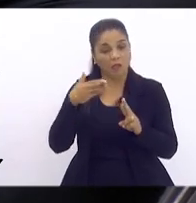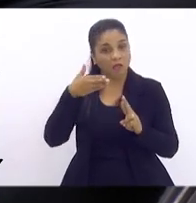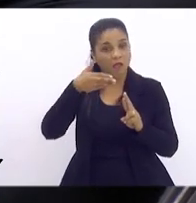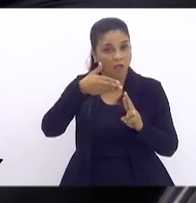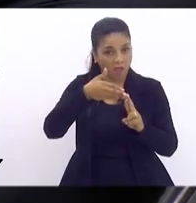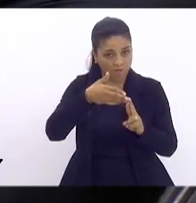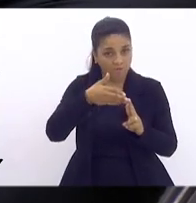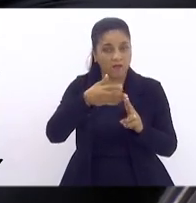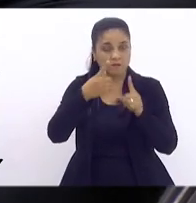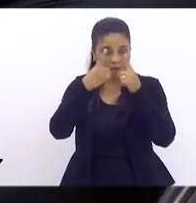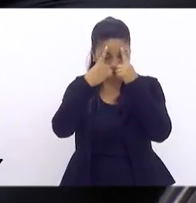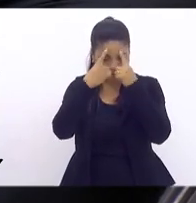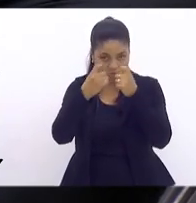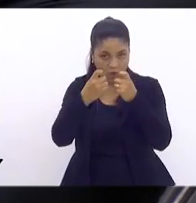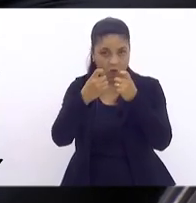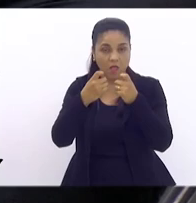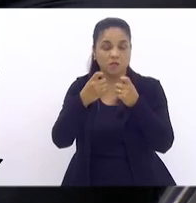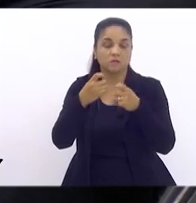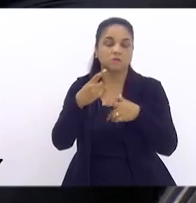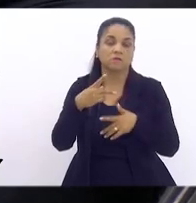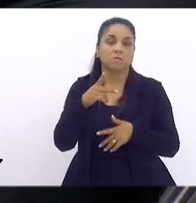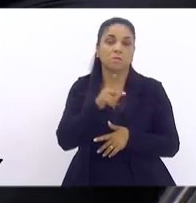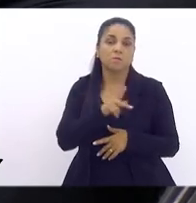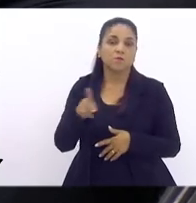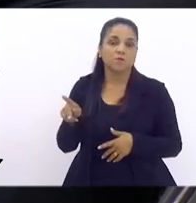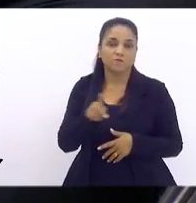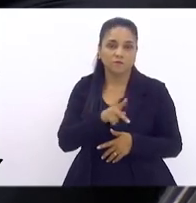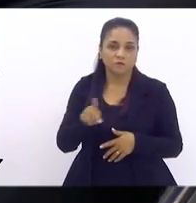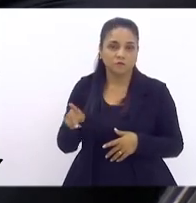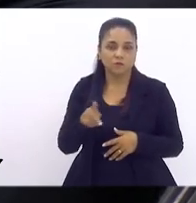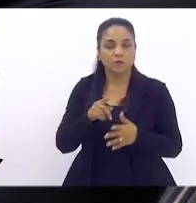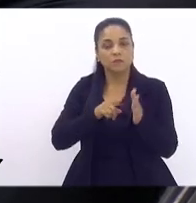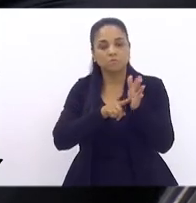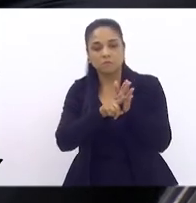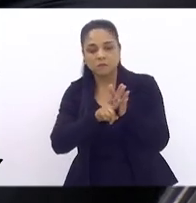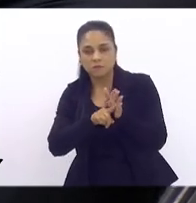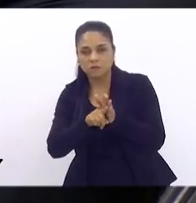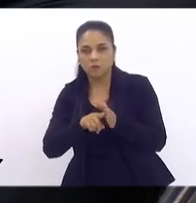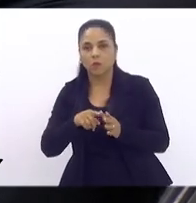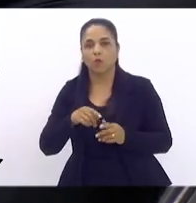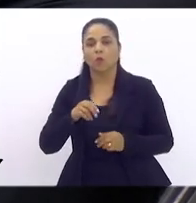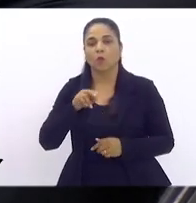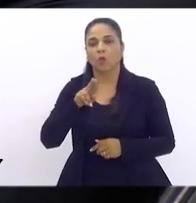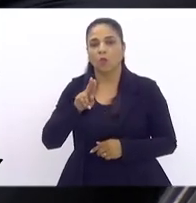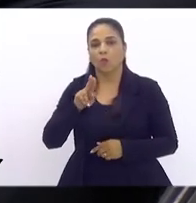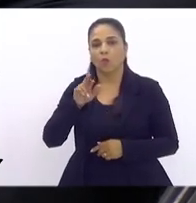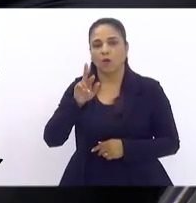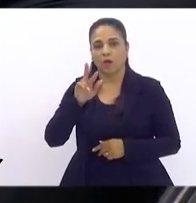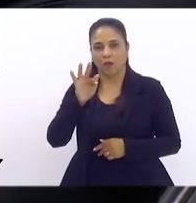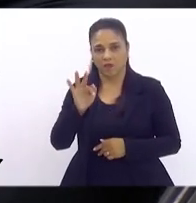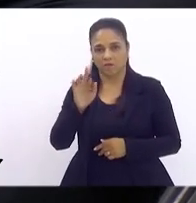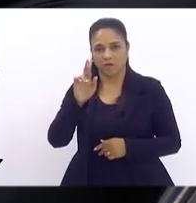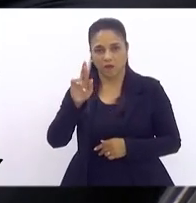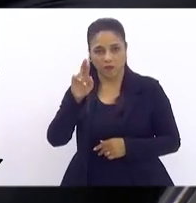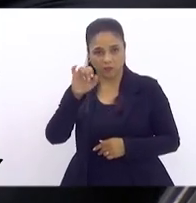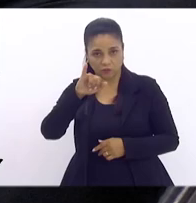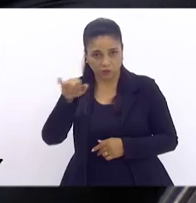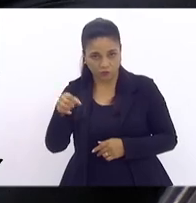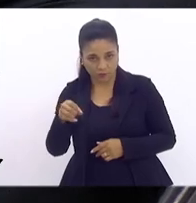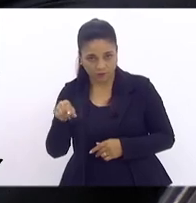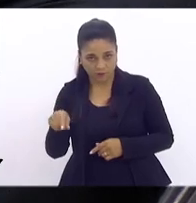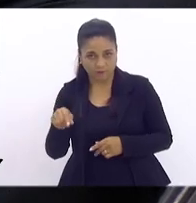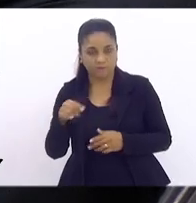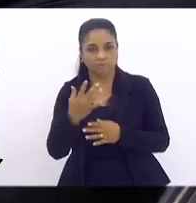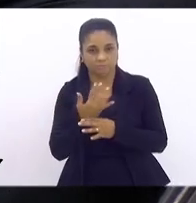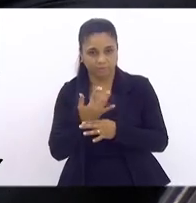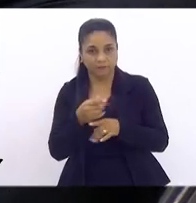a essa violência sofrida por professoras pesquisadoras da UFRJ que desenvolveram uma pesquisa sobre mortes